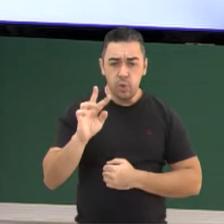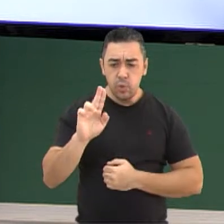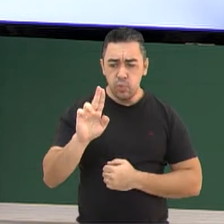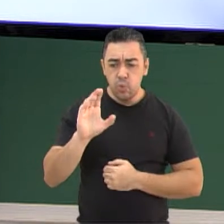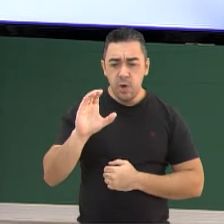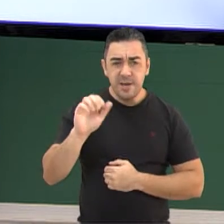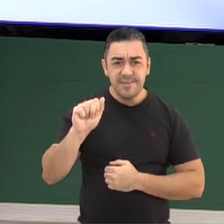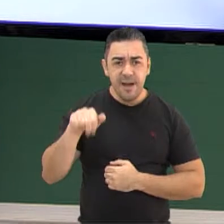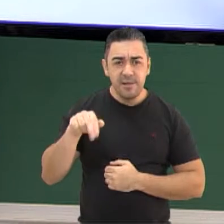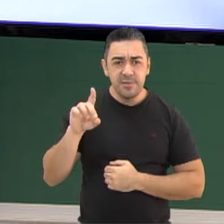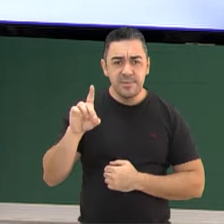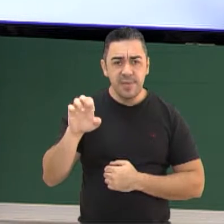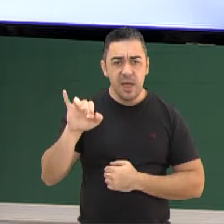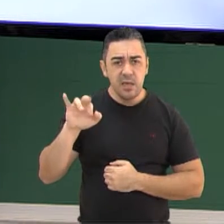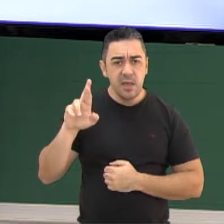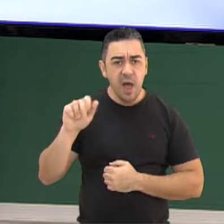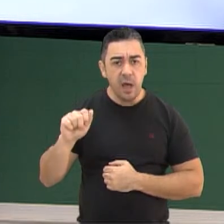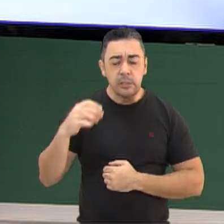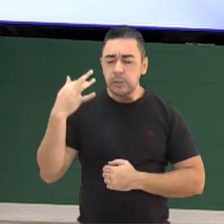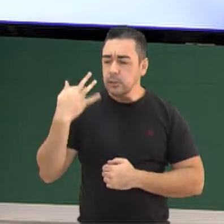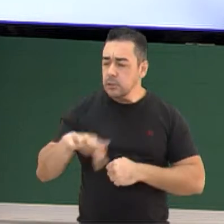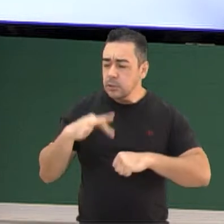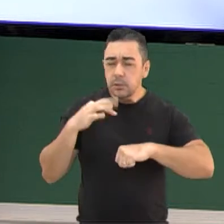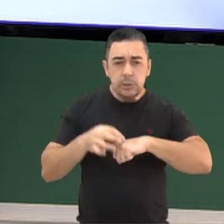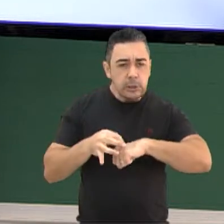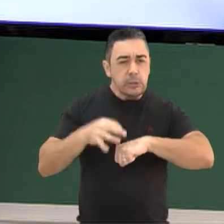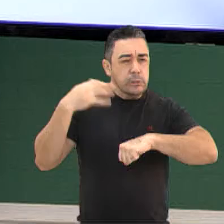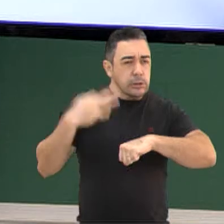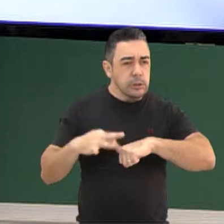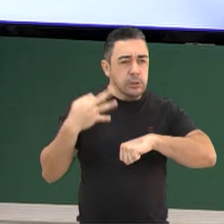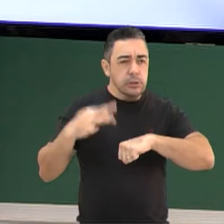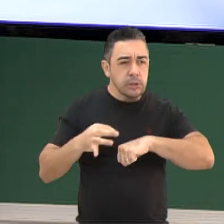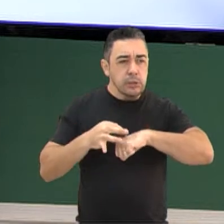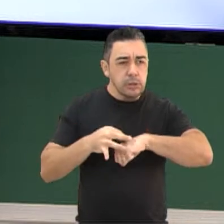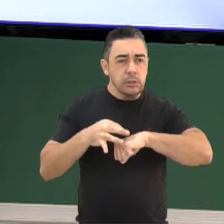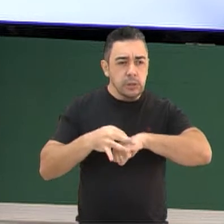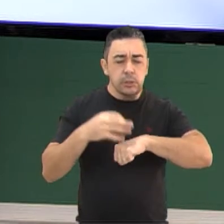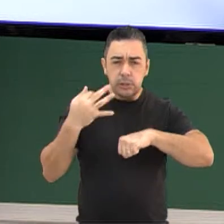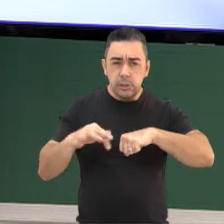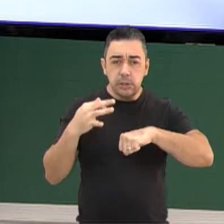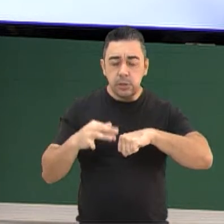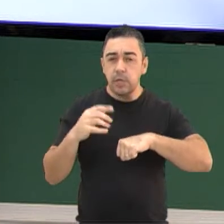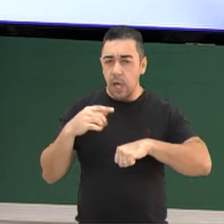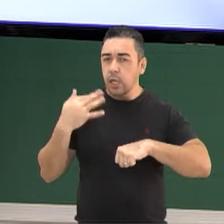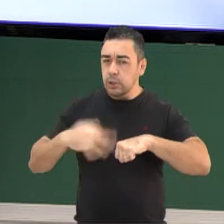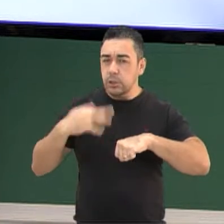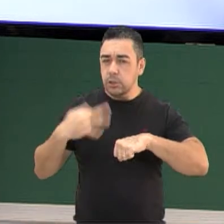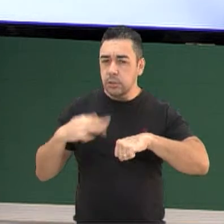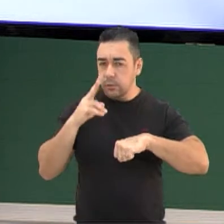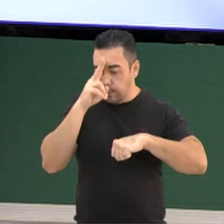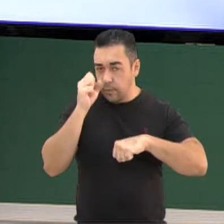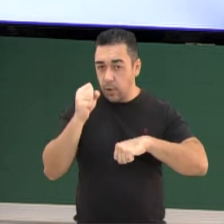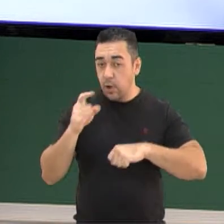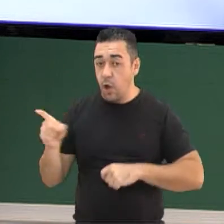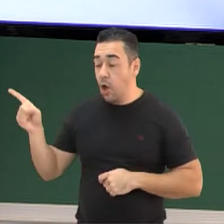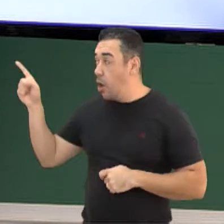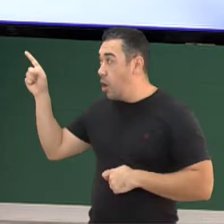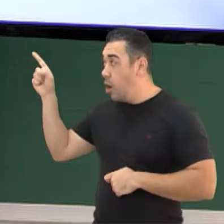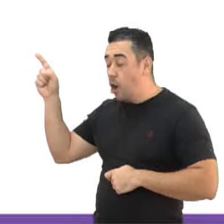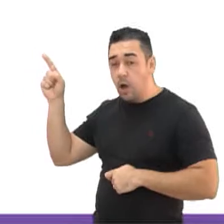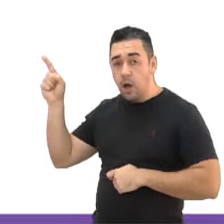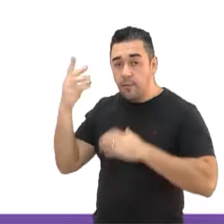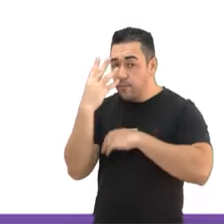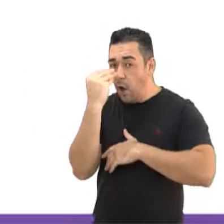dessa formiga tucandeira dói por uns 2 dias. É uma das formigas mais doloridas que existem. Então